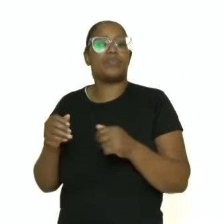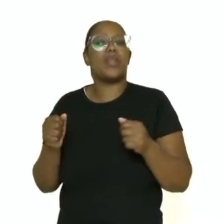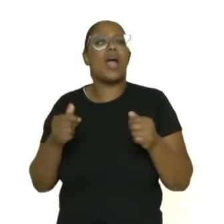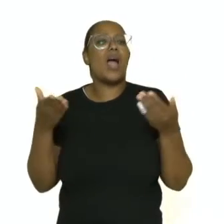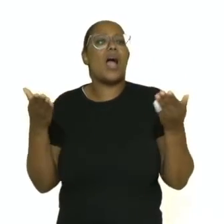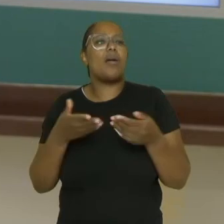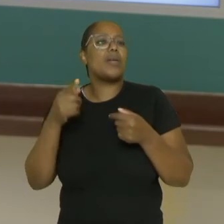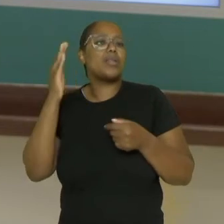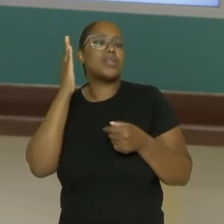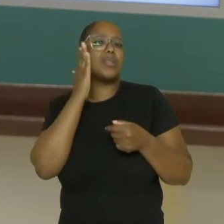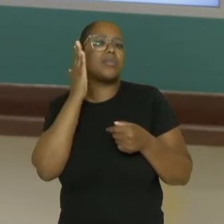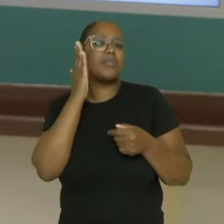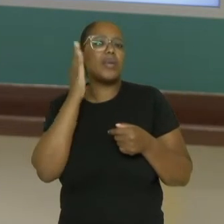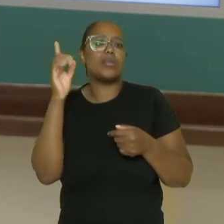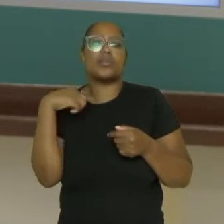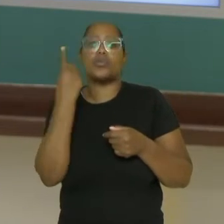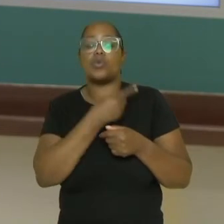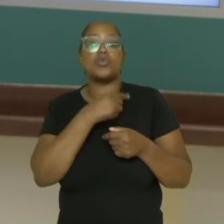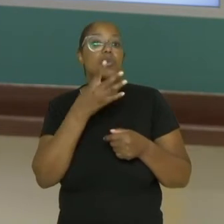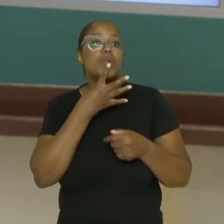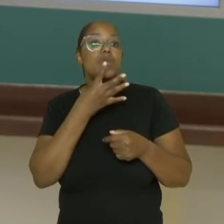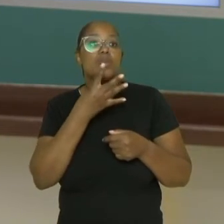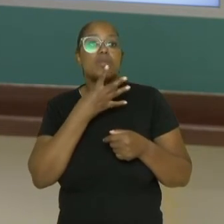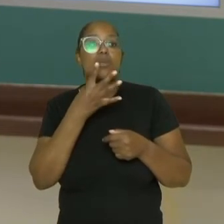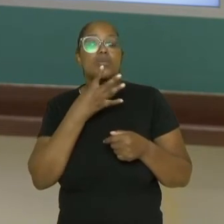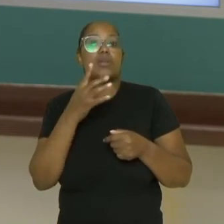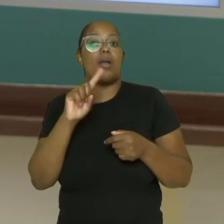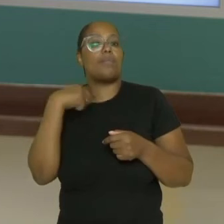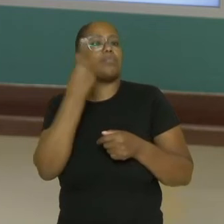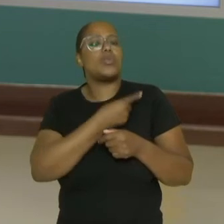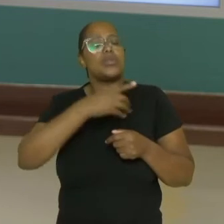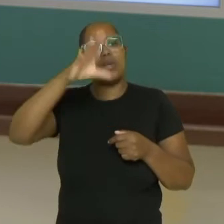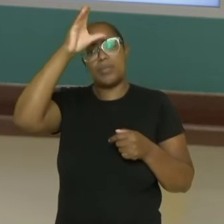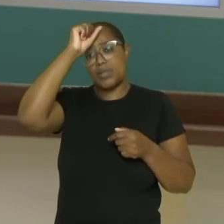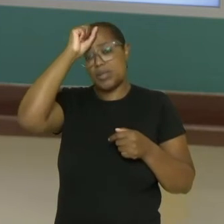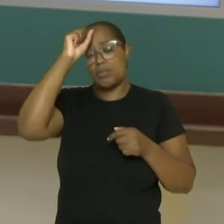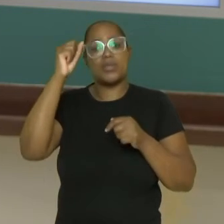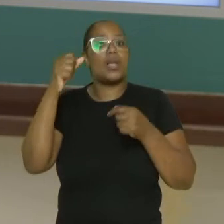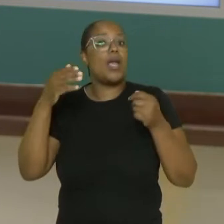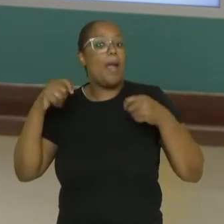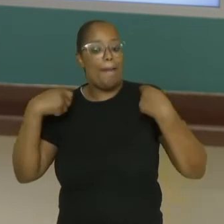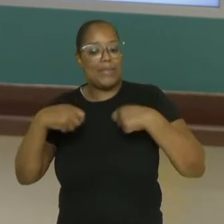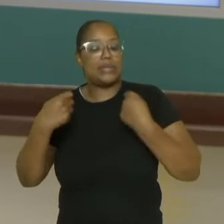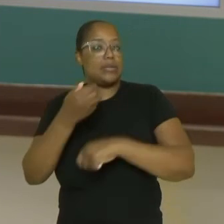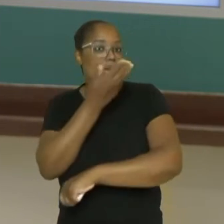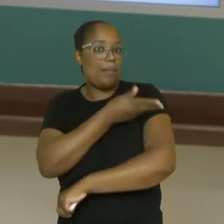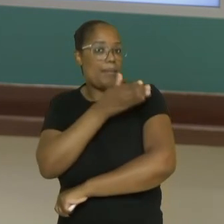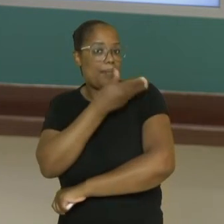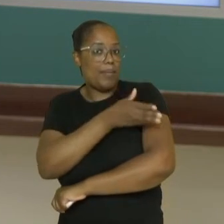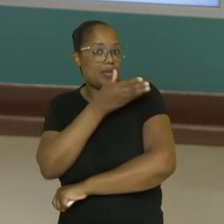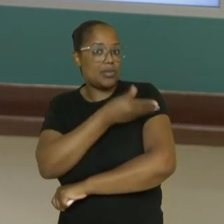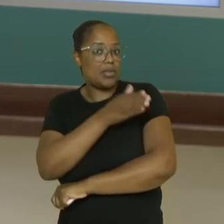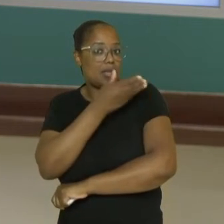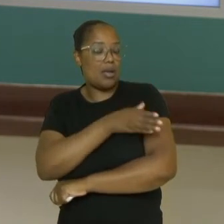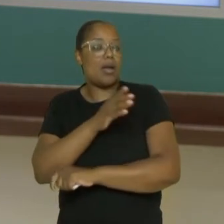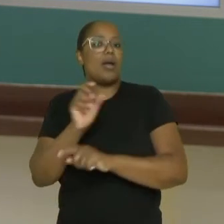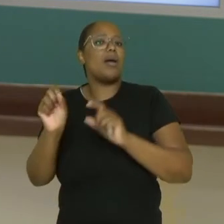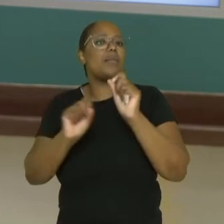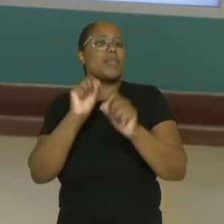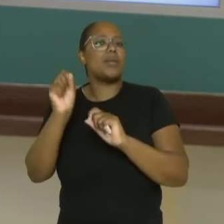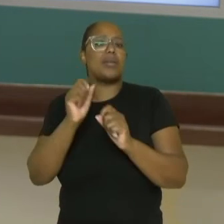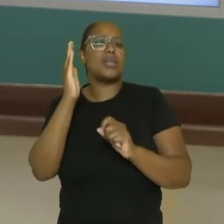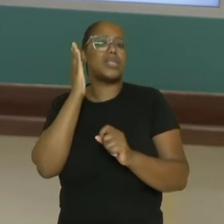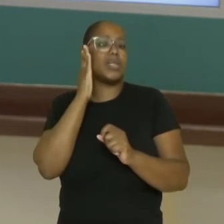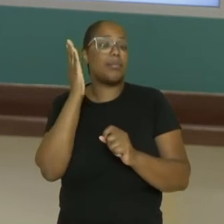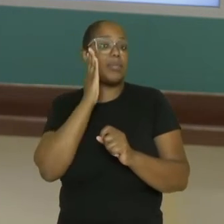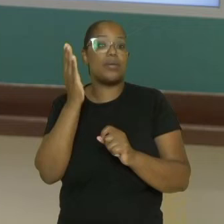Aplicando o nosso conhecimento, é importante, né? Então, nós aprendemos e nós precisamos praticar para que nós saibamos